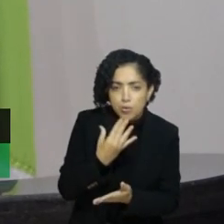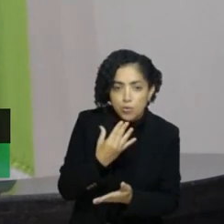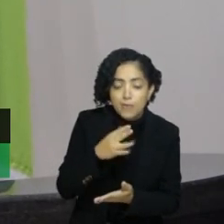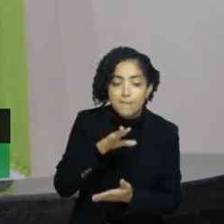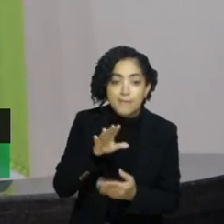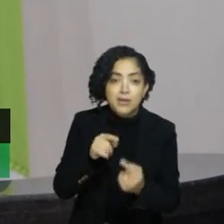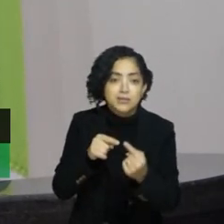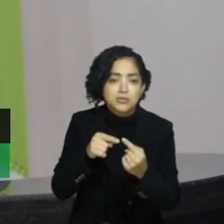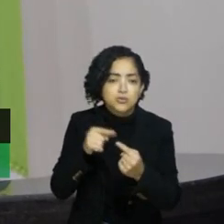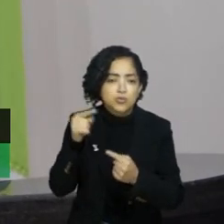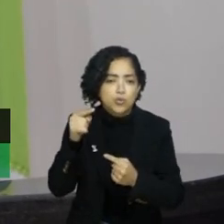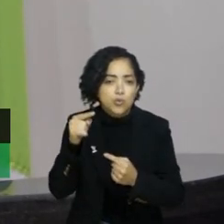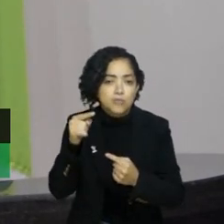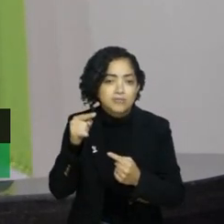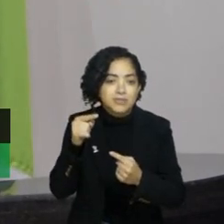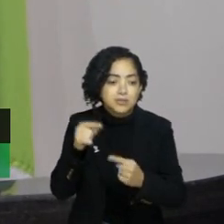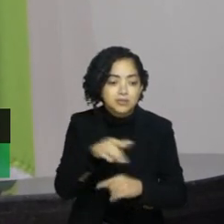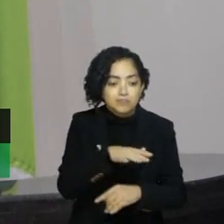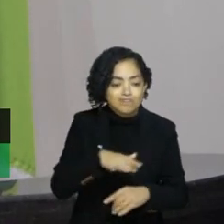num estado de guerra.